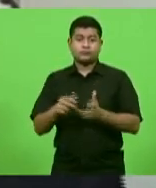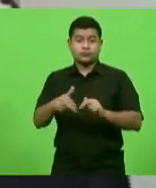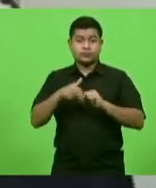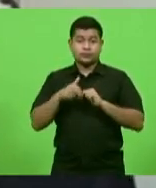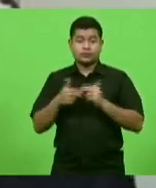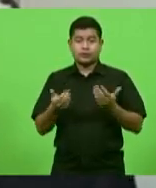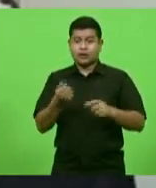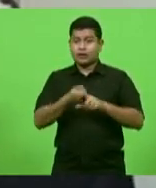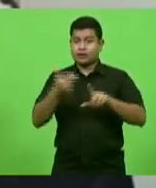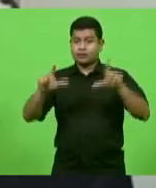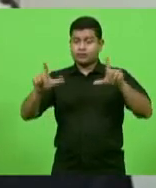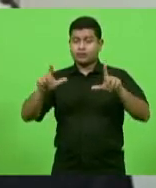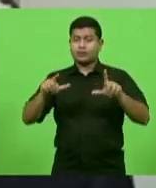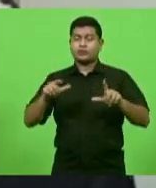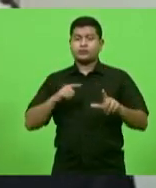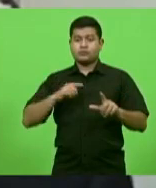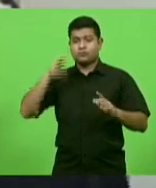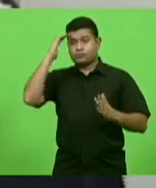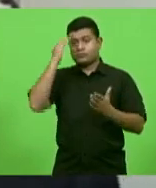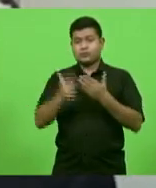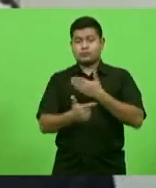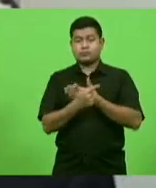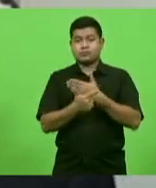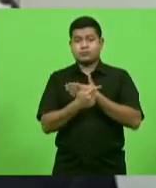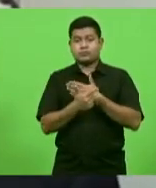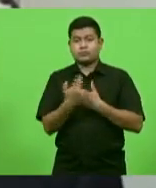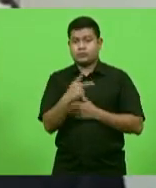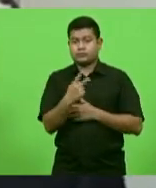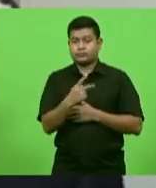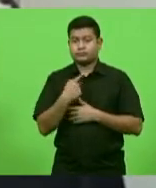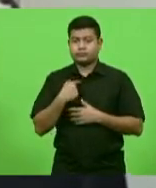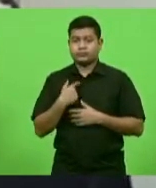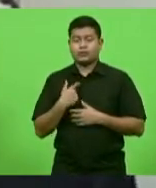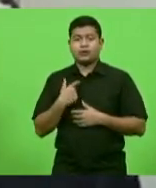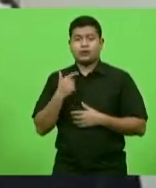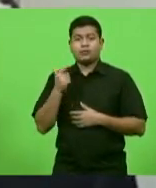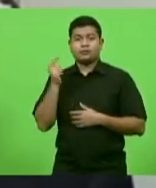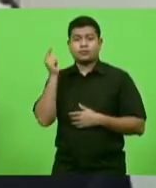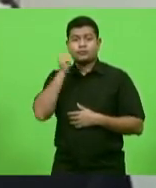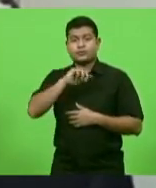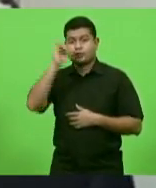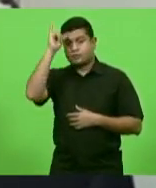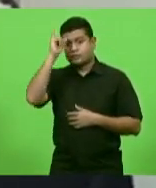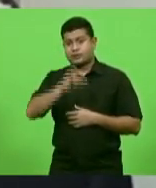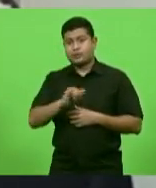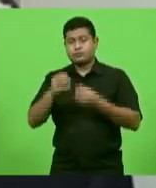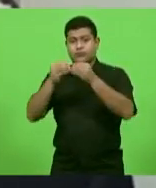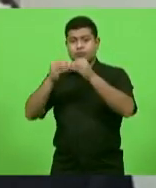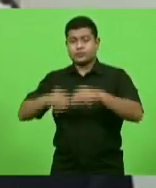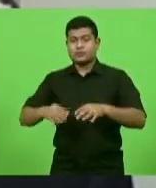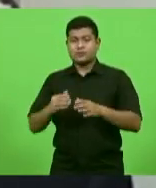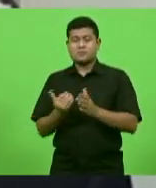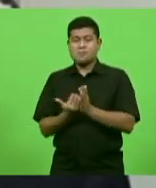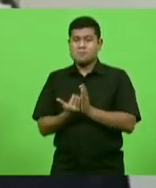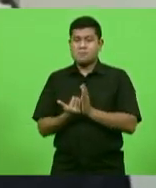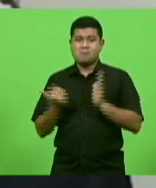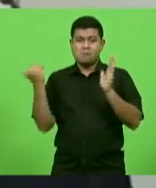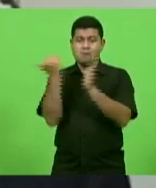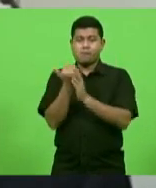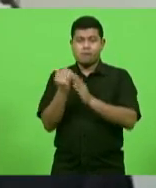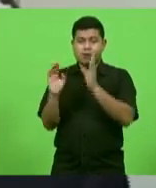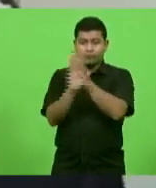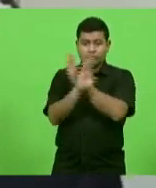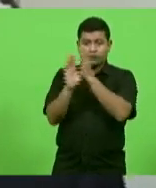a imprensa cumpriu o seu papel extraordinário para aquecer evitar sem prejuízos maiores investigando